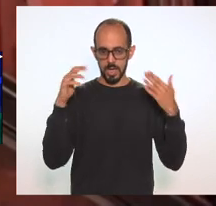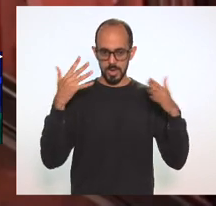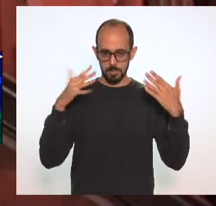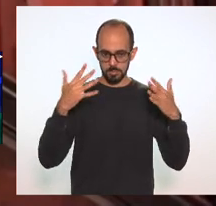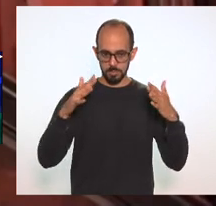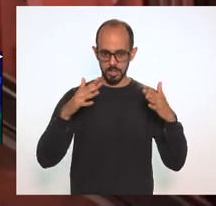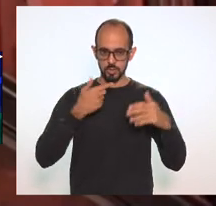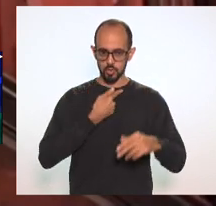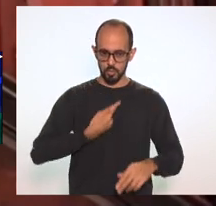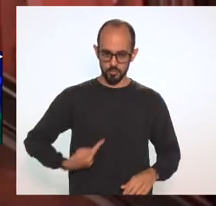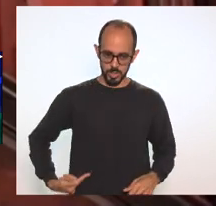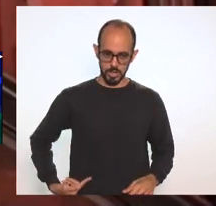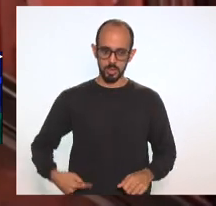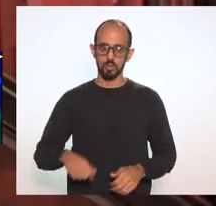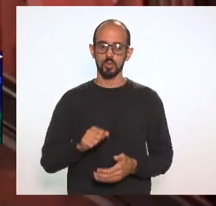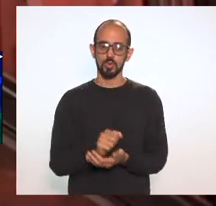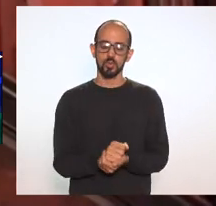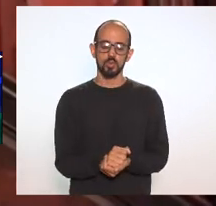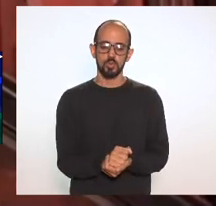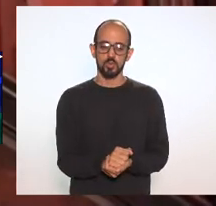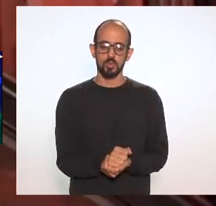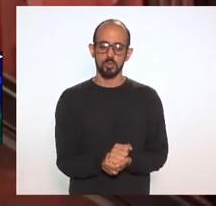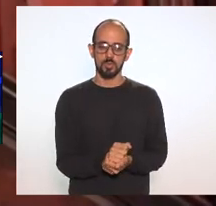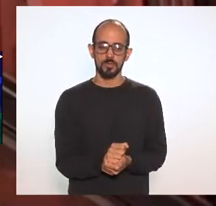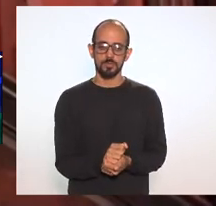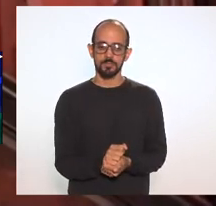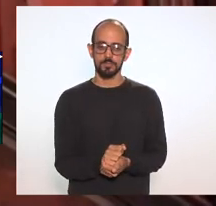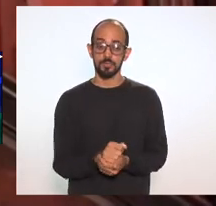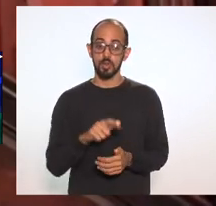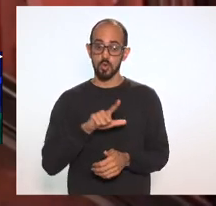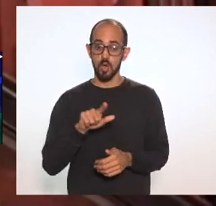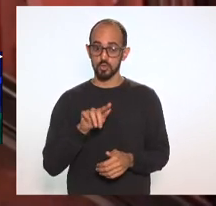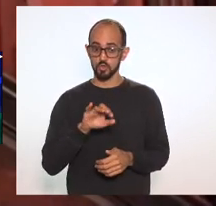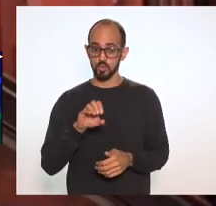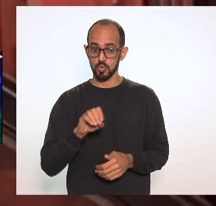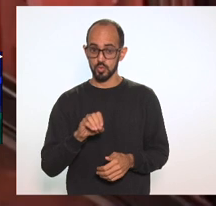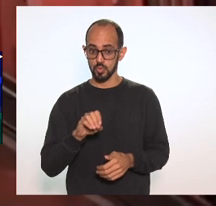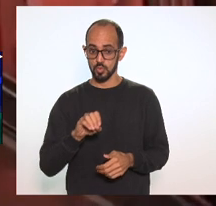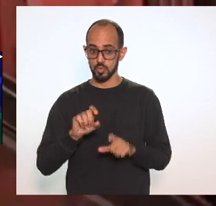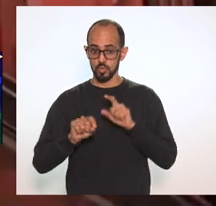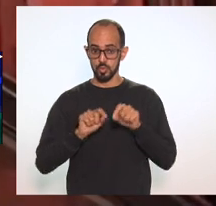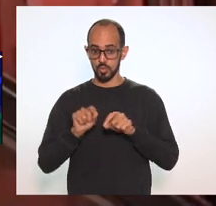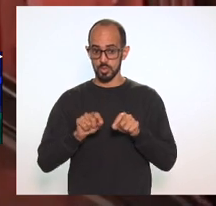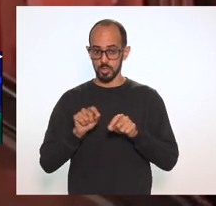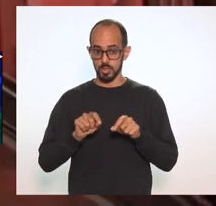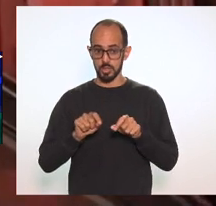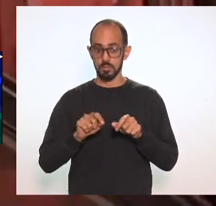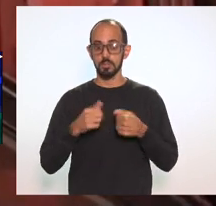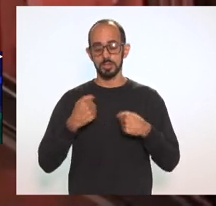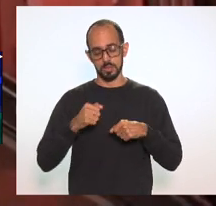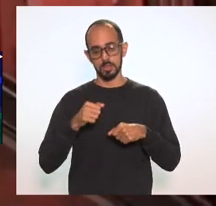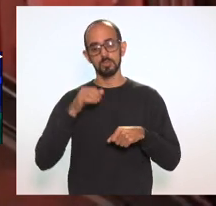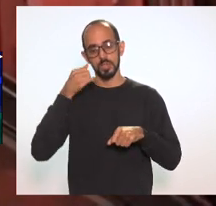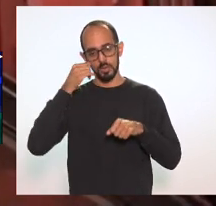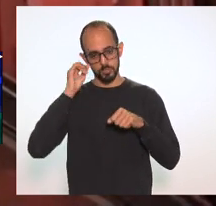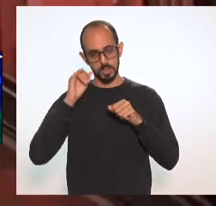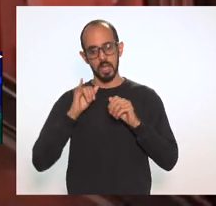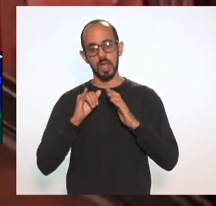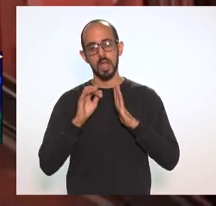Firme em defesa daqueles que mais precisam é claro precisamos repita evitar aglomerações